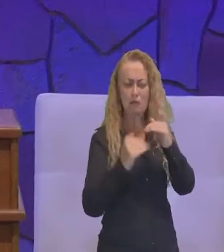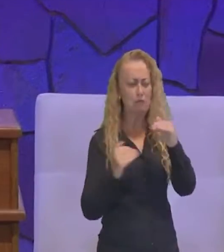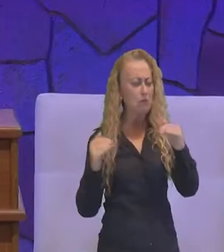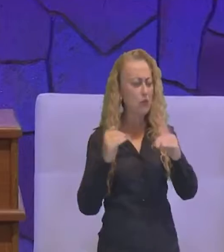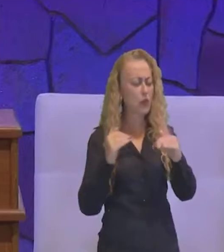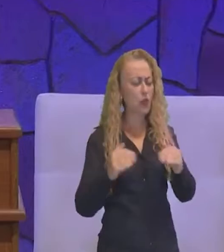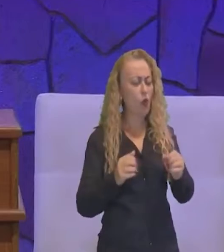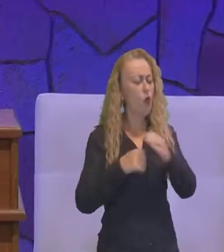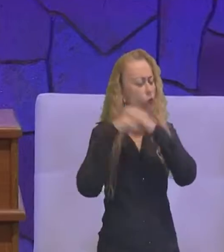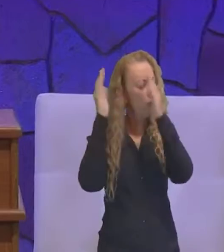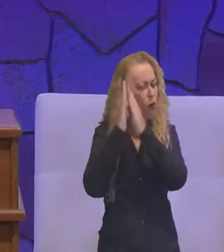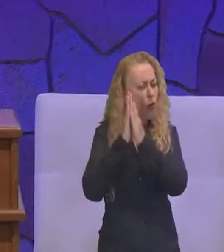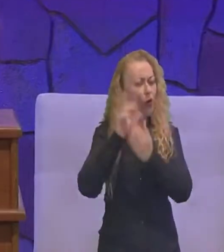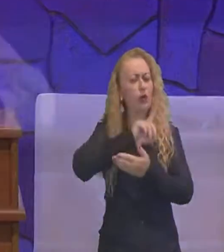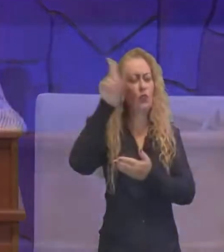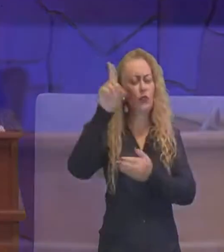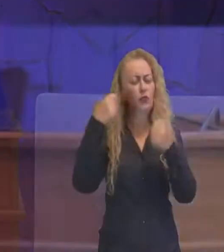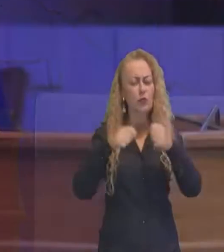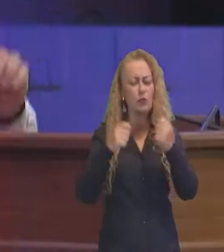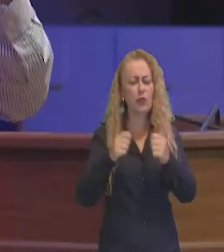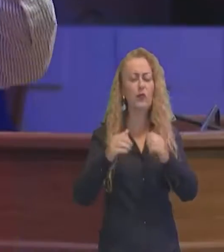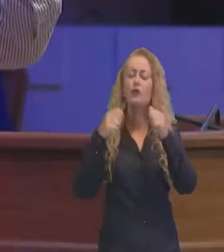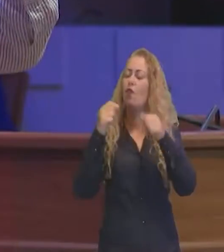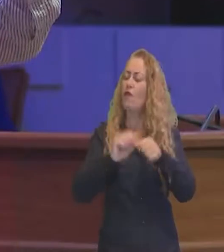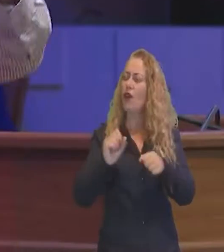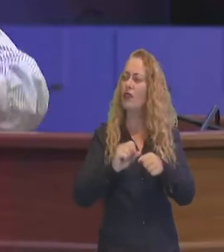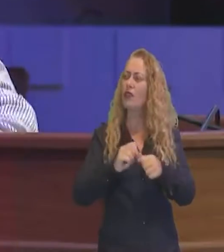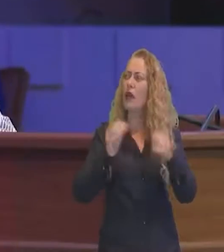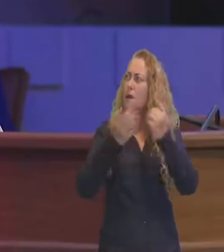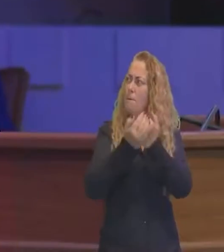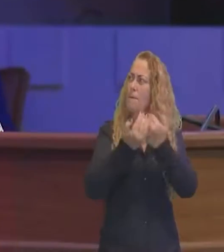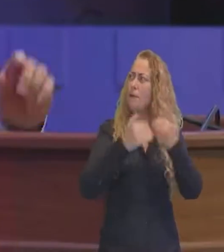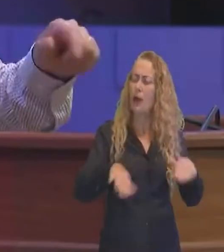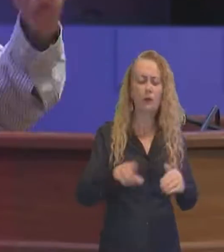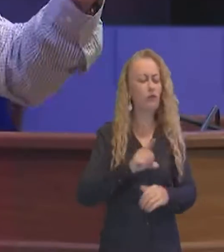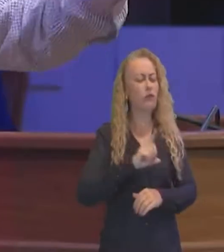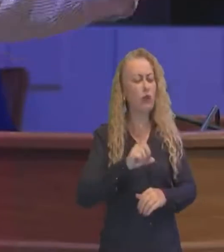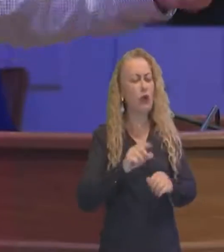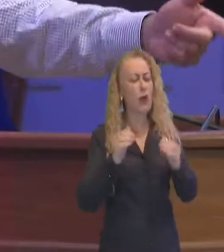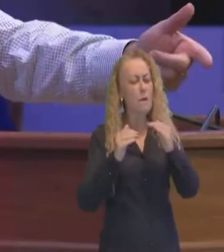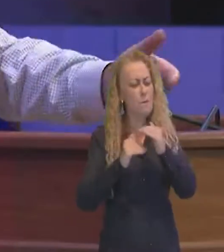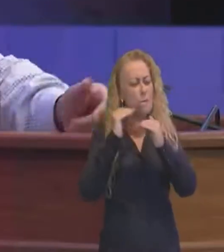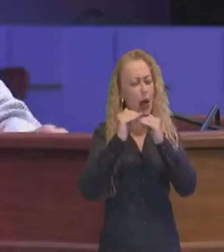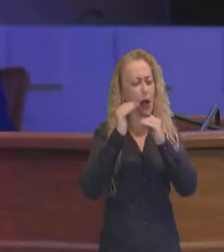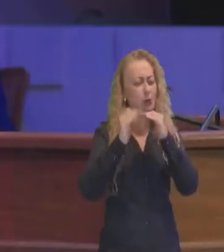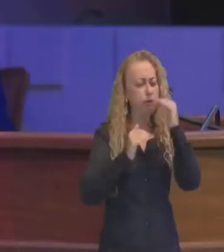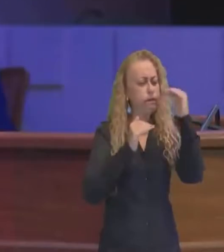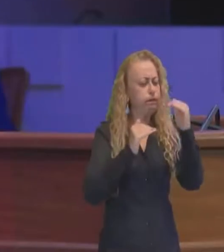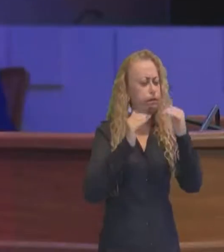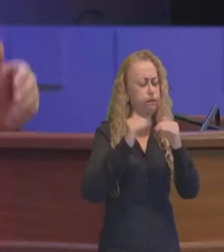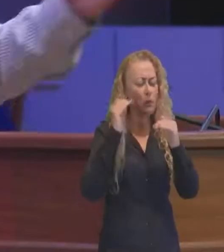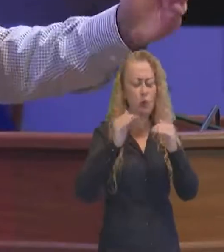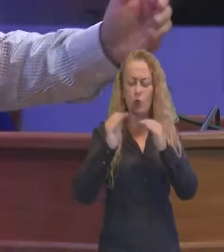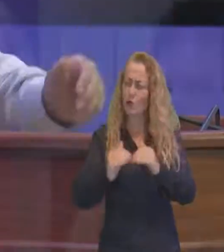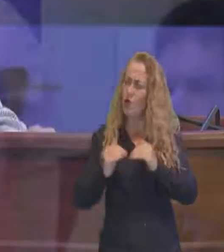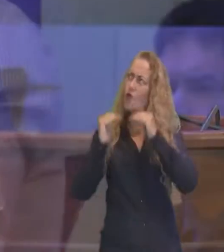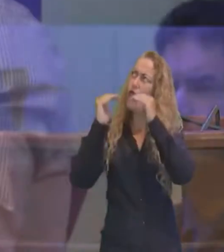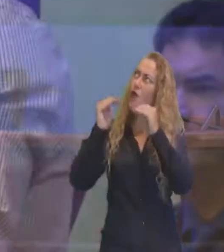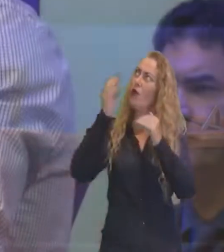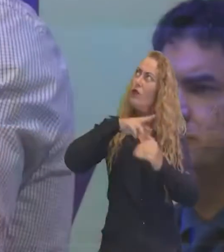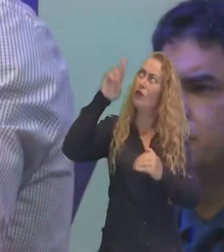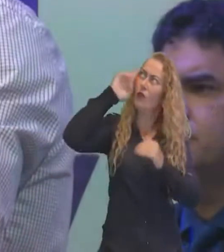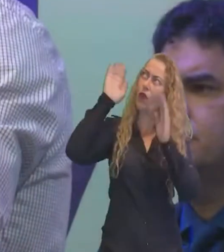Jesus Cristo. É isso que precisamos fazer, não é separação, é superar em Cristo Jesus. Olhe